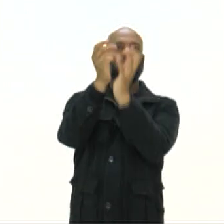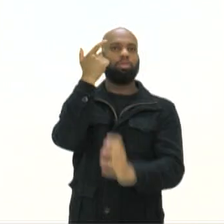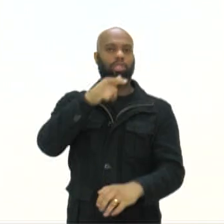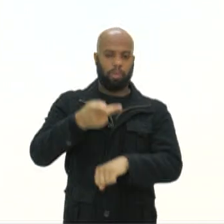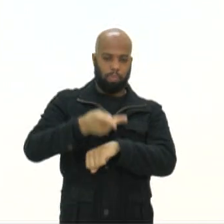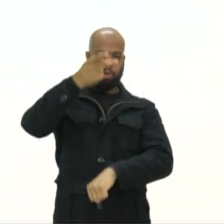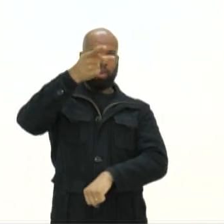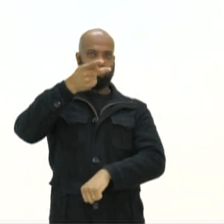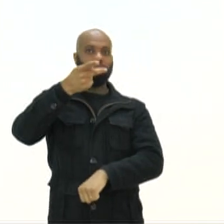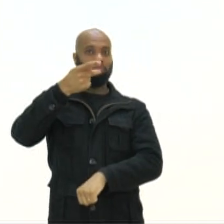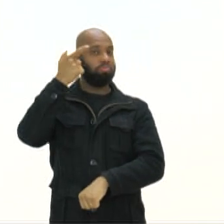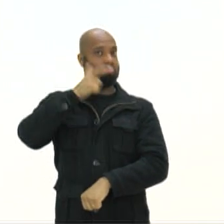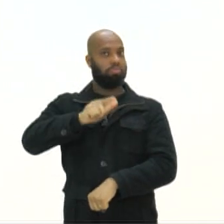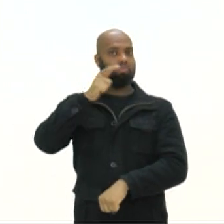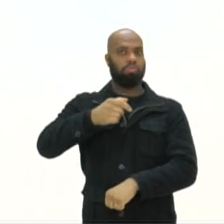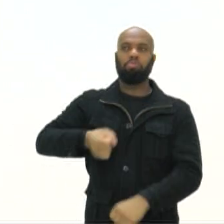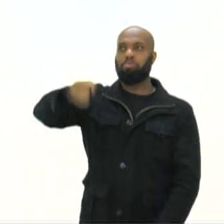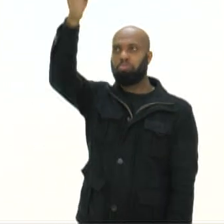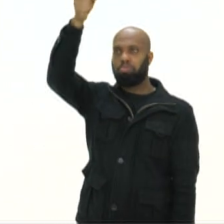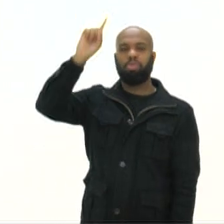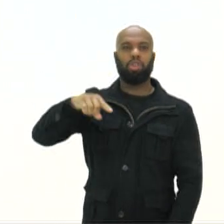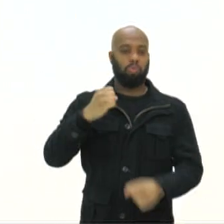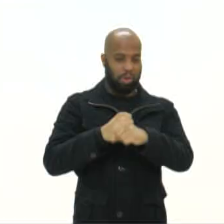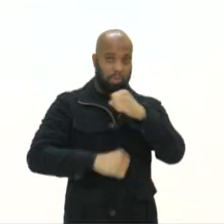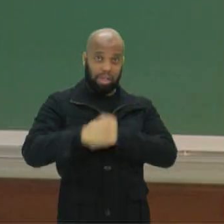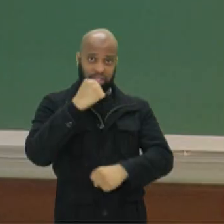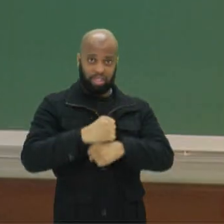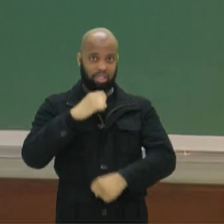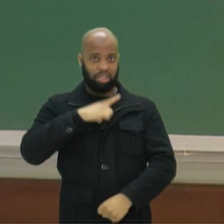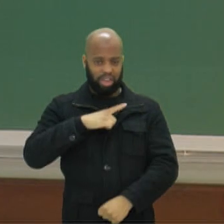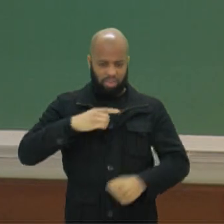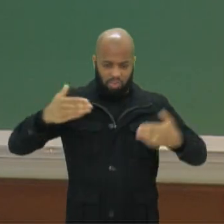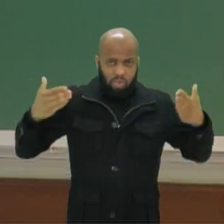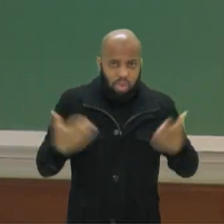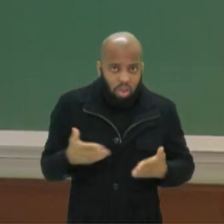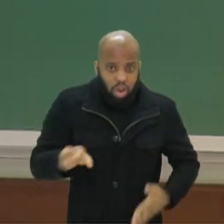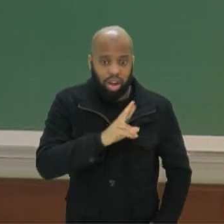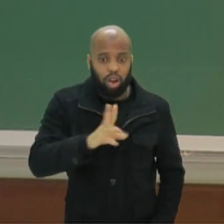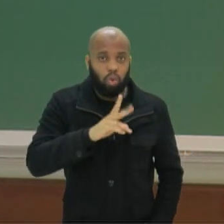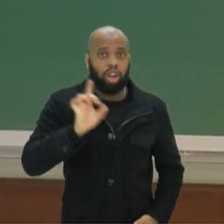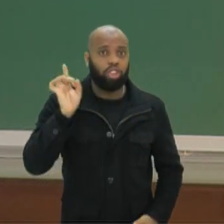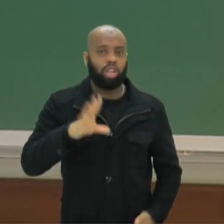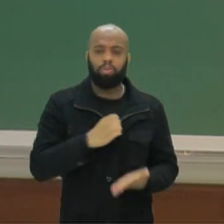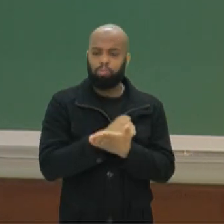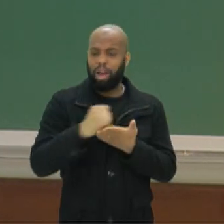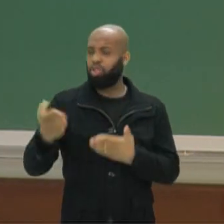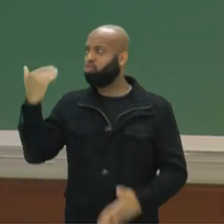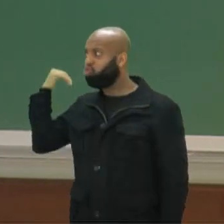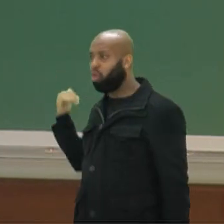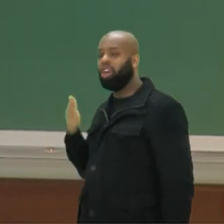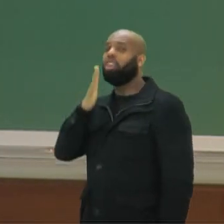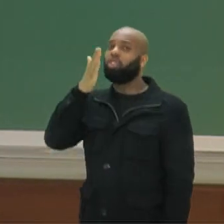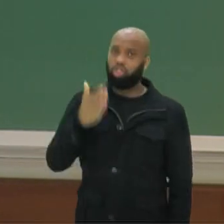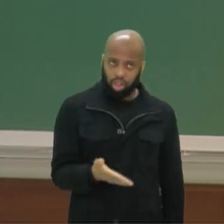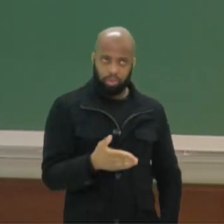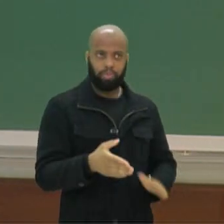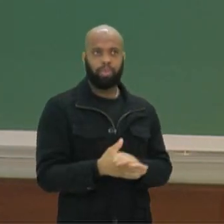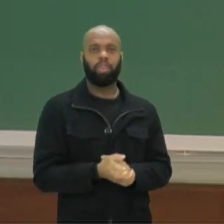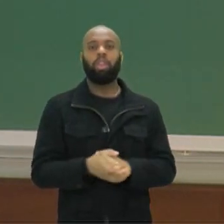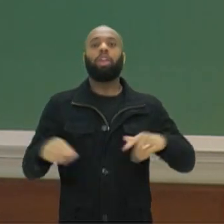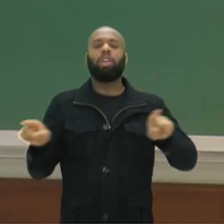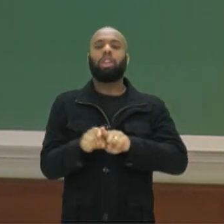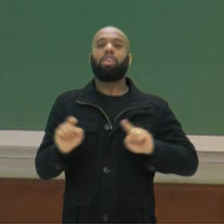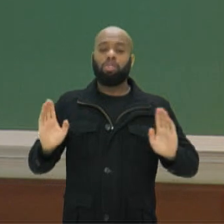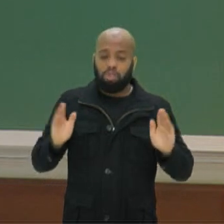Ou seja, essa nomeação aconteceu no passado. Não está sendo nomeado. Foi, acabou, tá? E o foco está